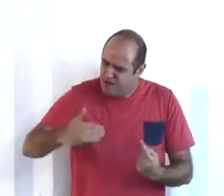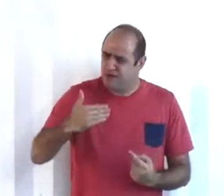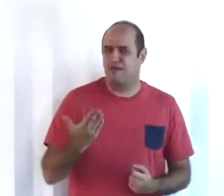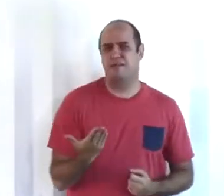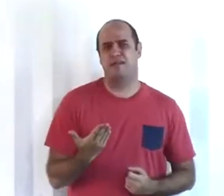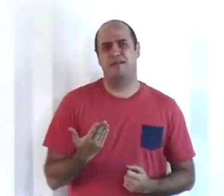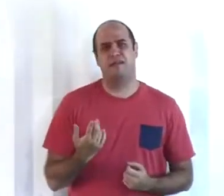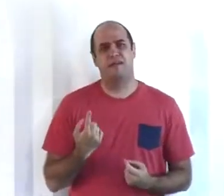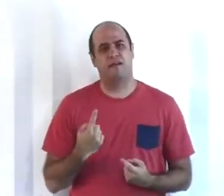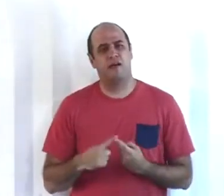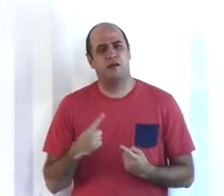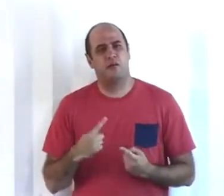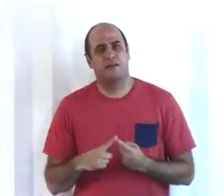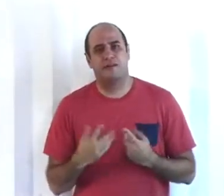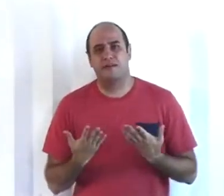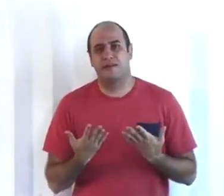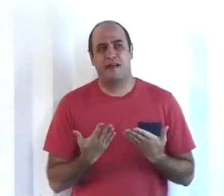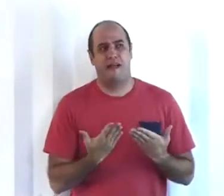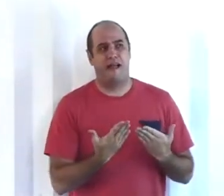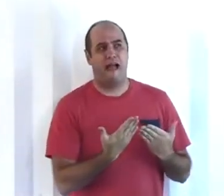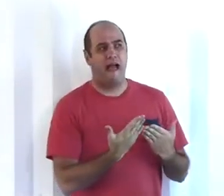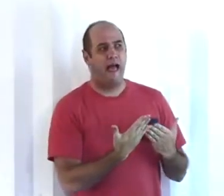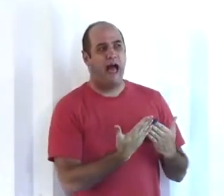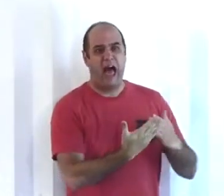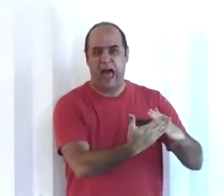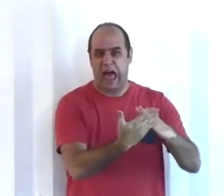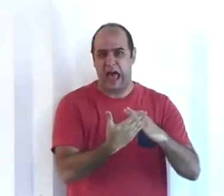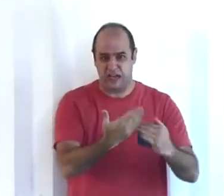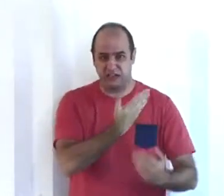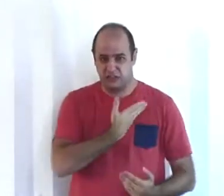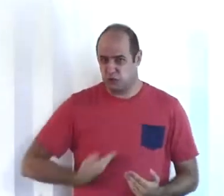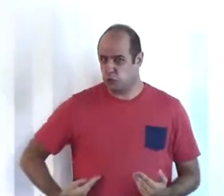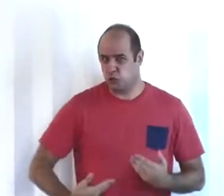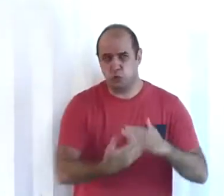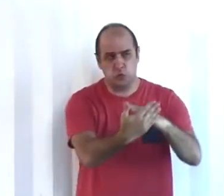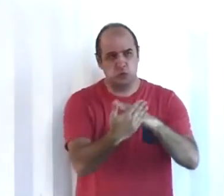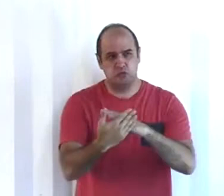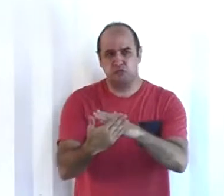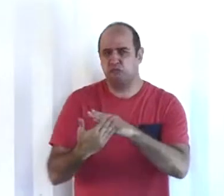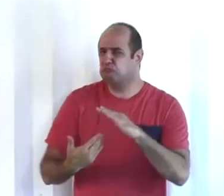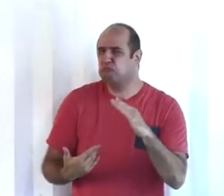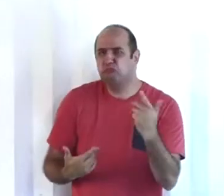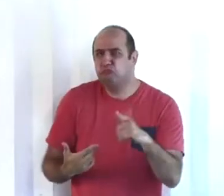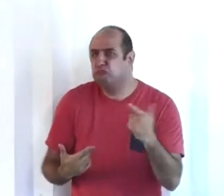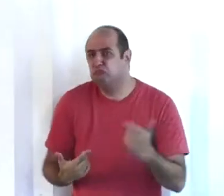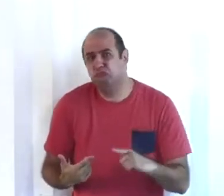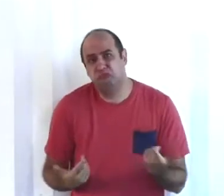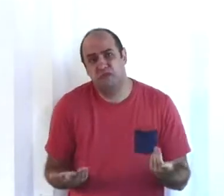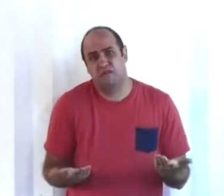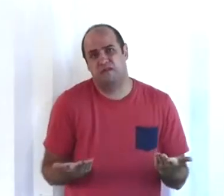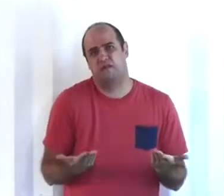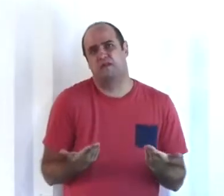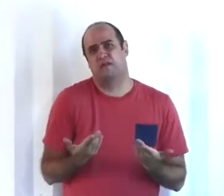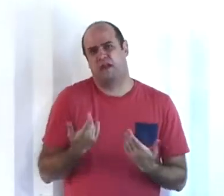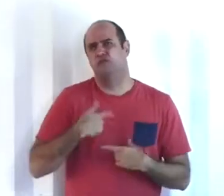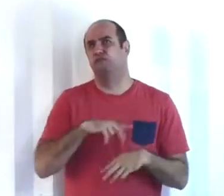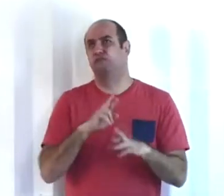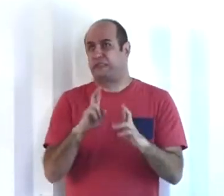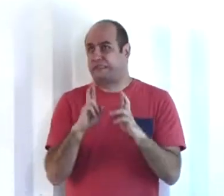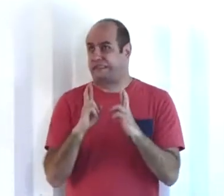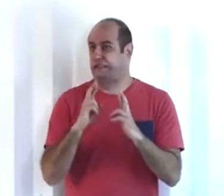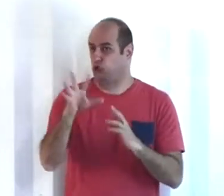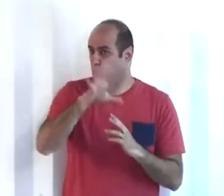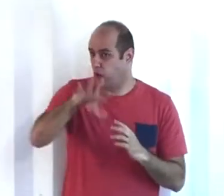consigamos contar com algum apoio institucional neste momento. Queira Deus que todos os que precisarem